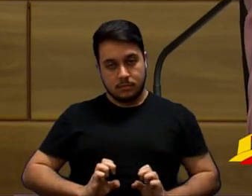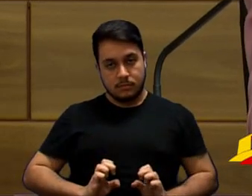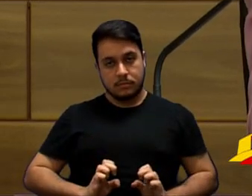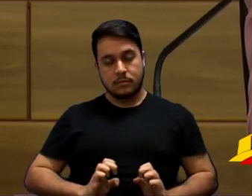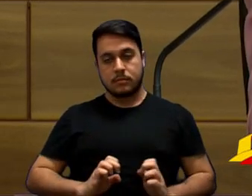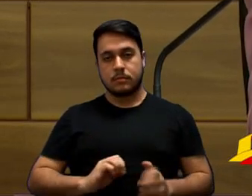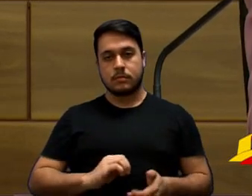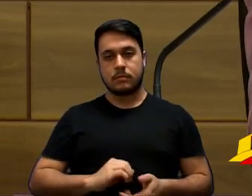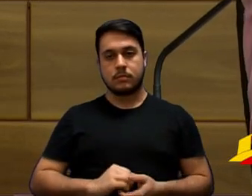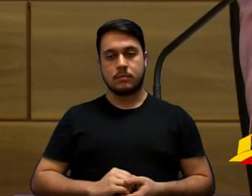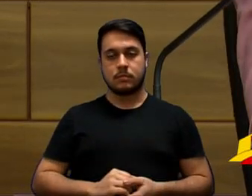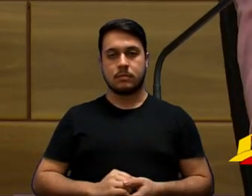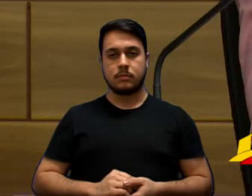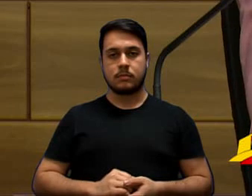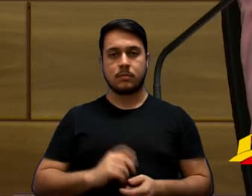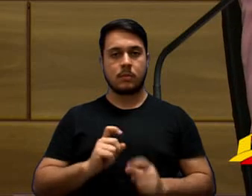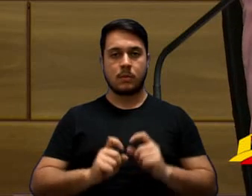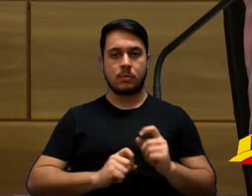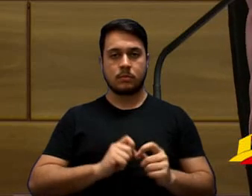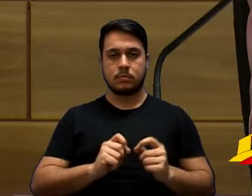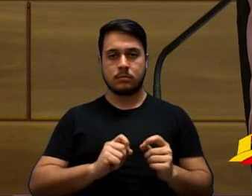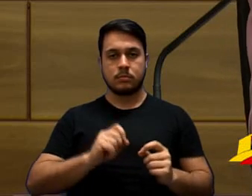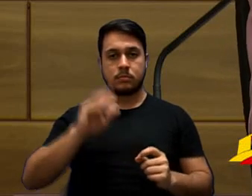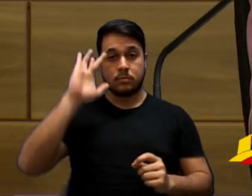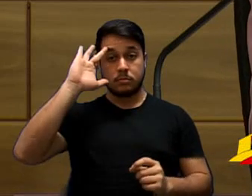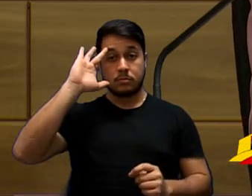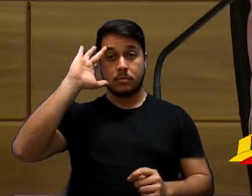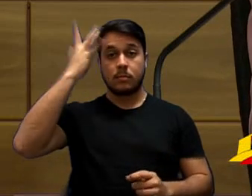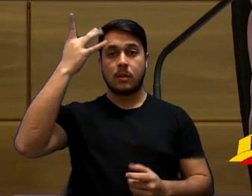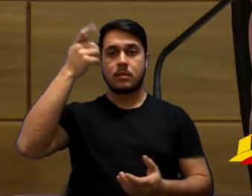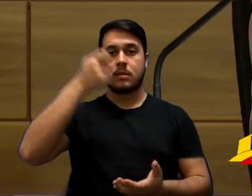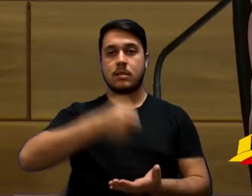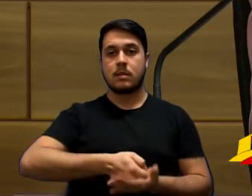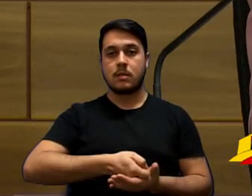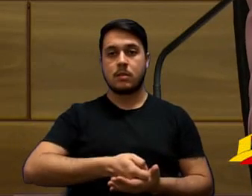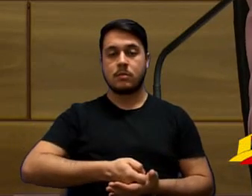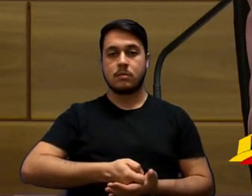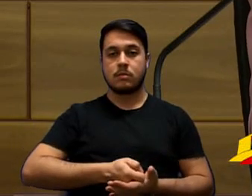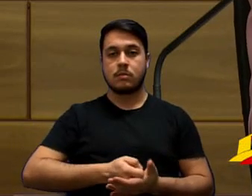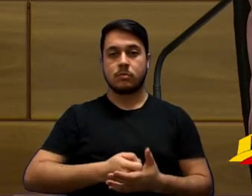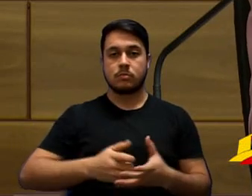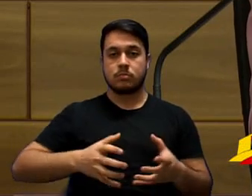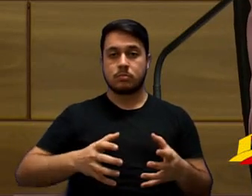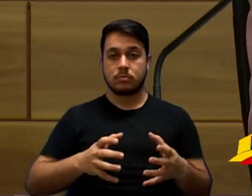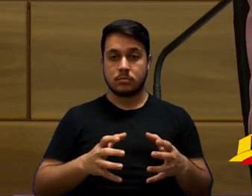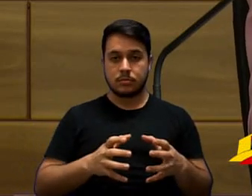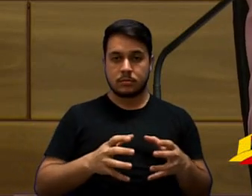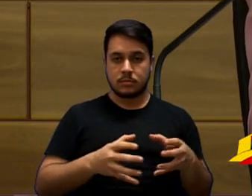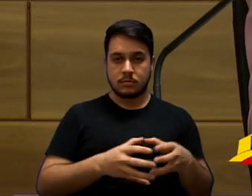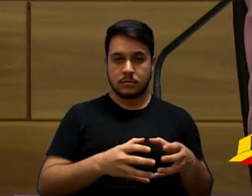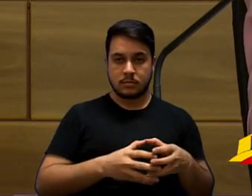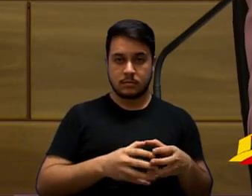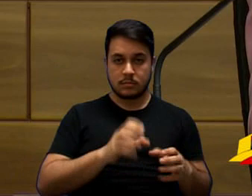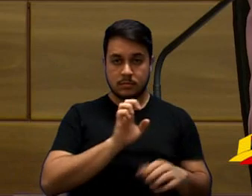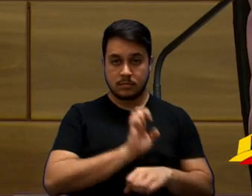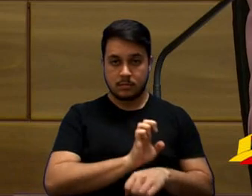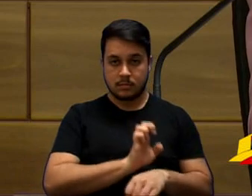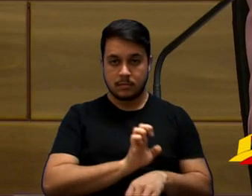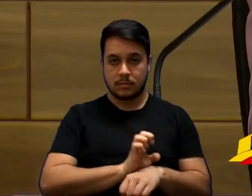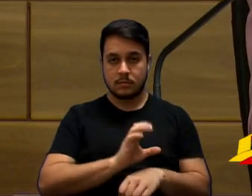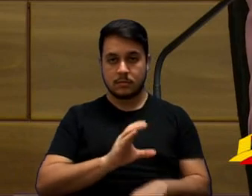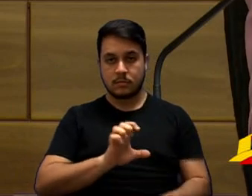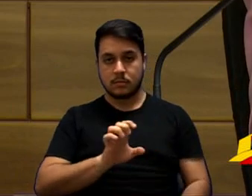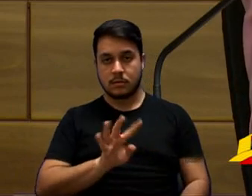foi definido no licenciamento do empreendimento que foi feito pelo órgão estadual que a cetesb mas o que tem sido feito pela sema a gente tem sido